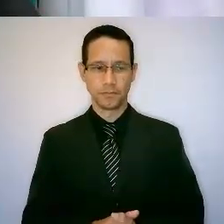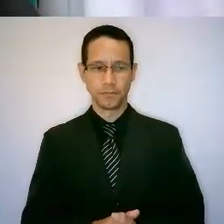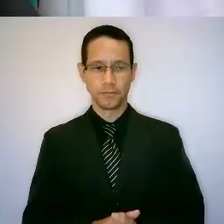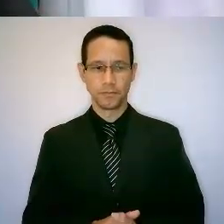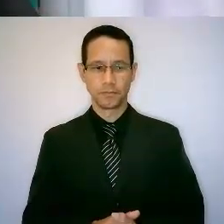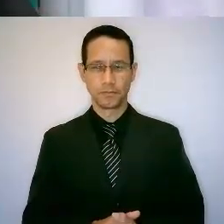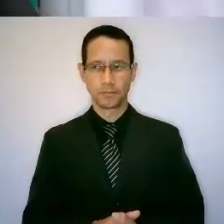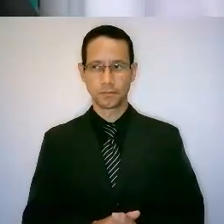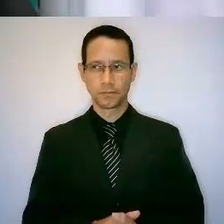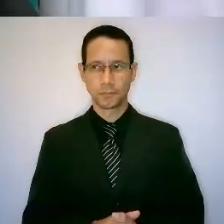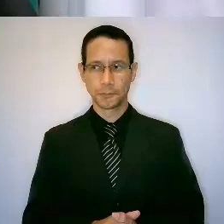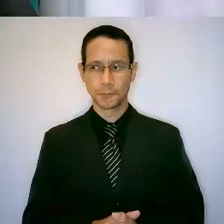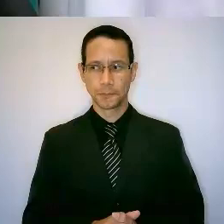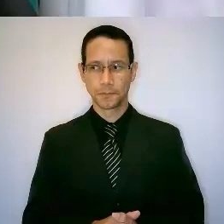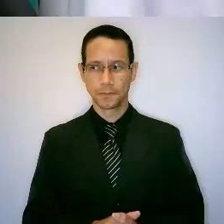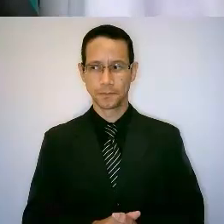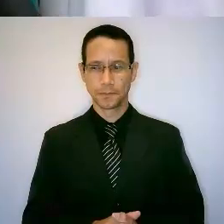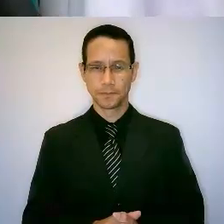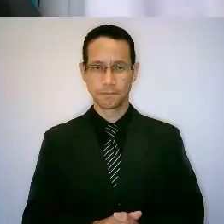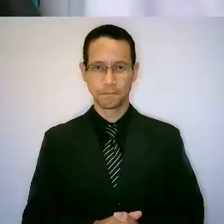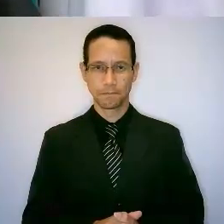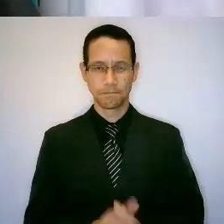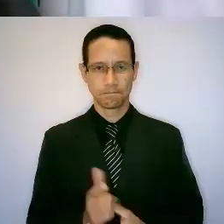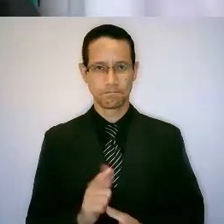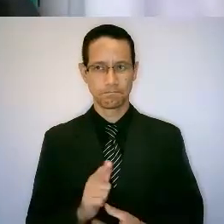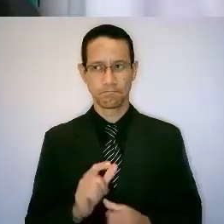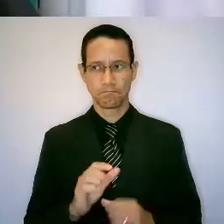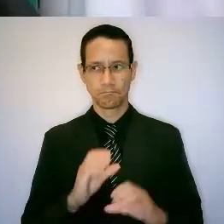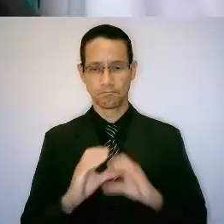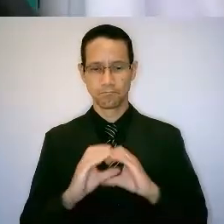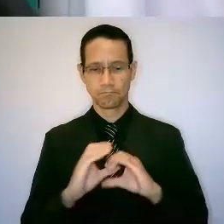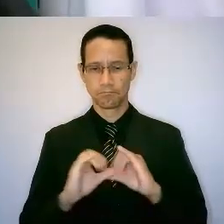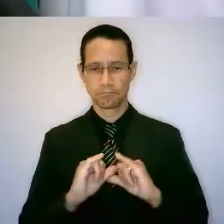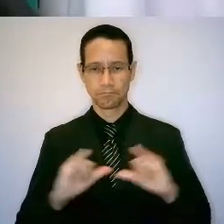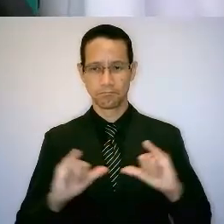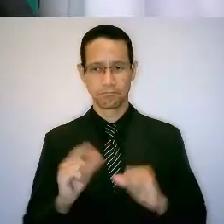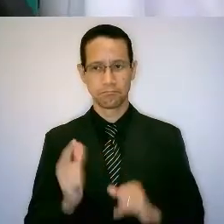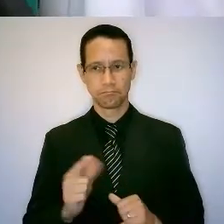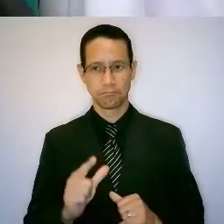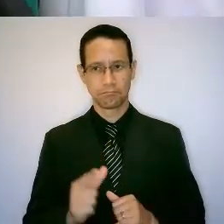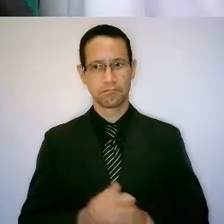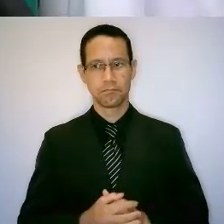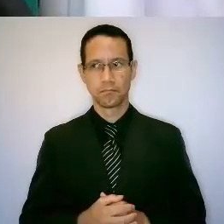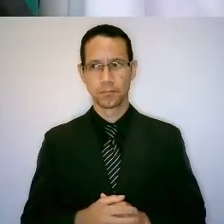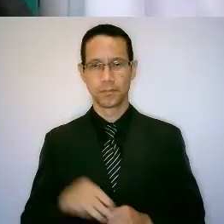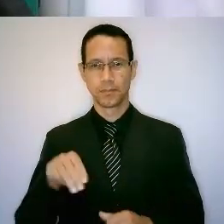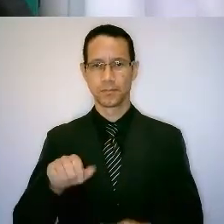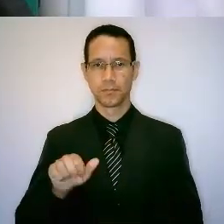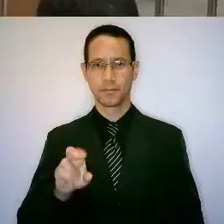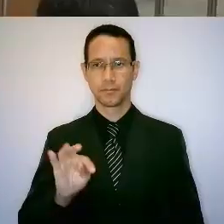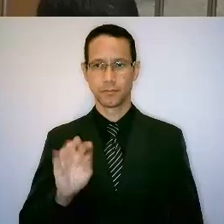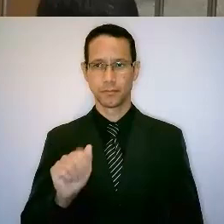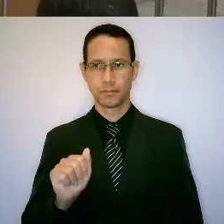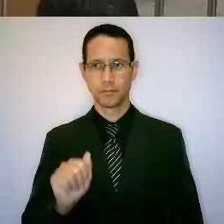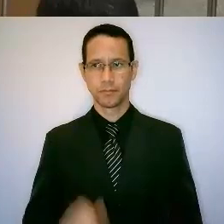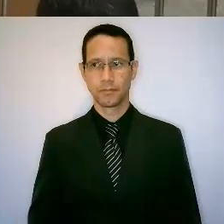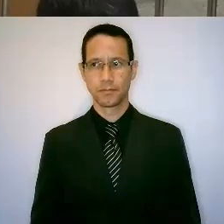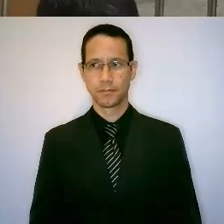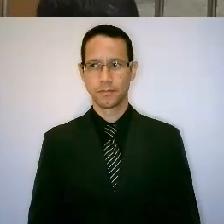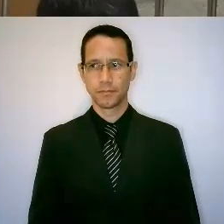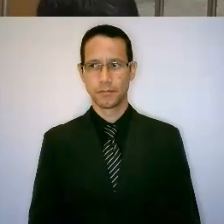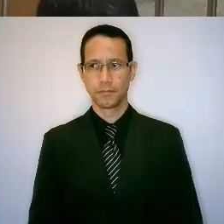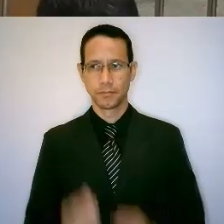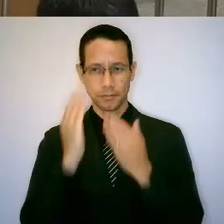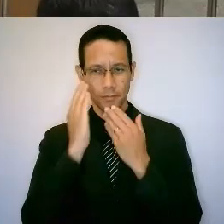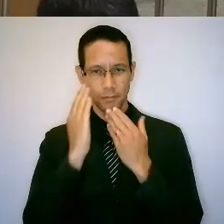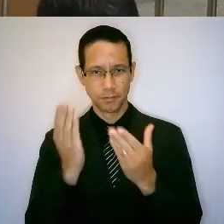eu não tenho nenhuma comunicação a fazer dra Marta apenas agradecer